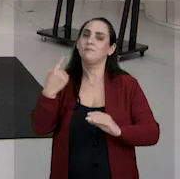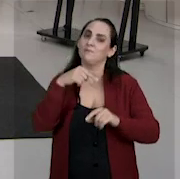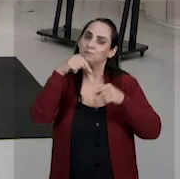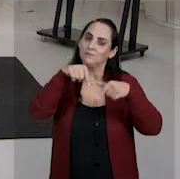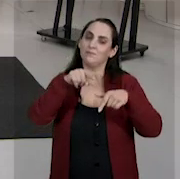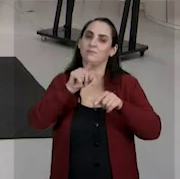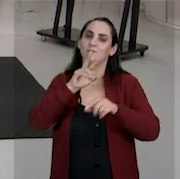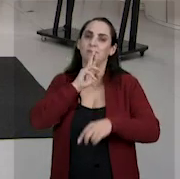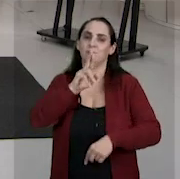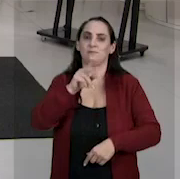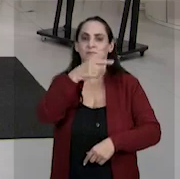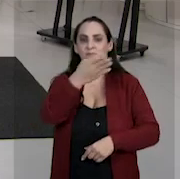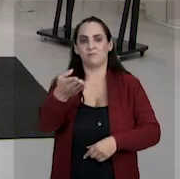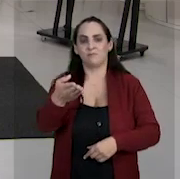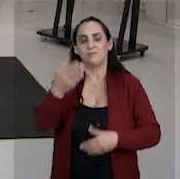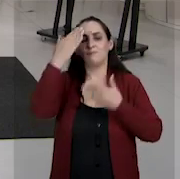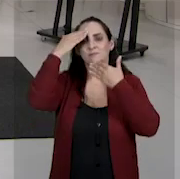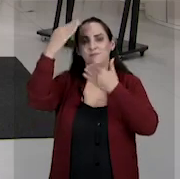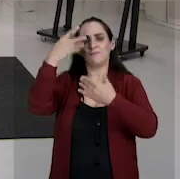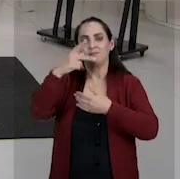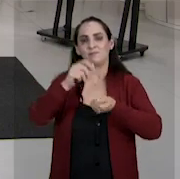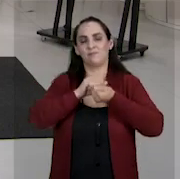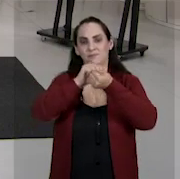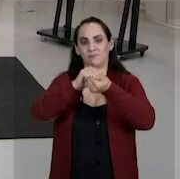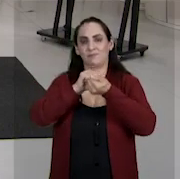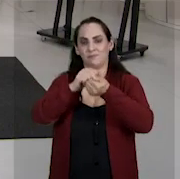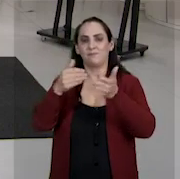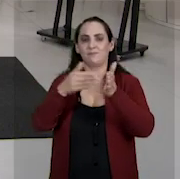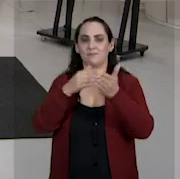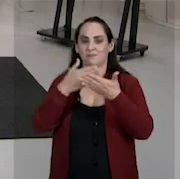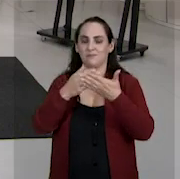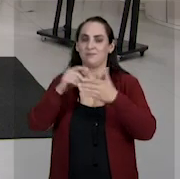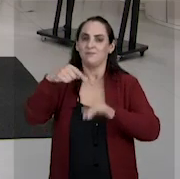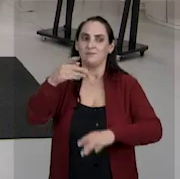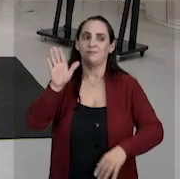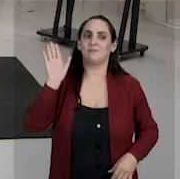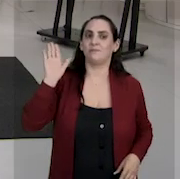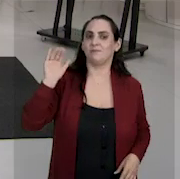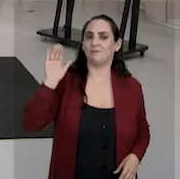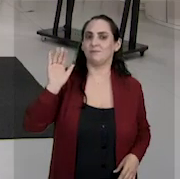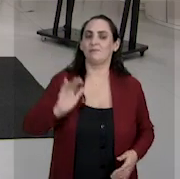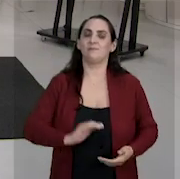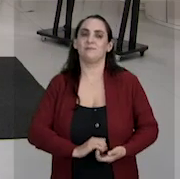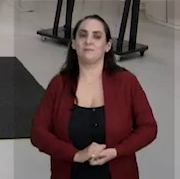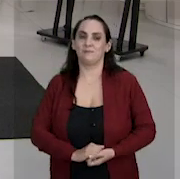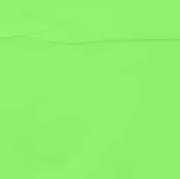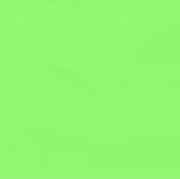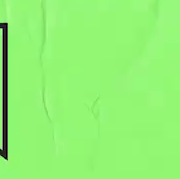para poder responder. Muito obrigada pela sua companhia e até a próxima. Até lá. Tchau, tchau.